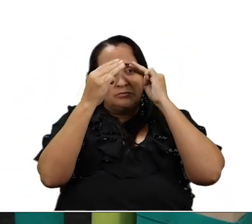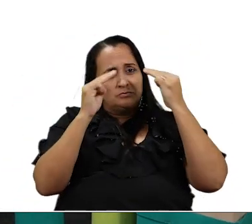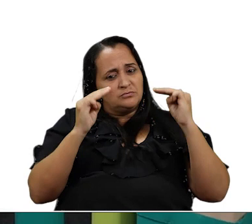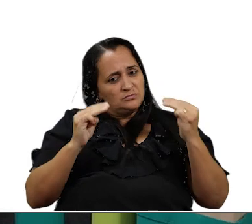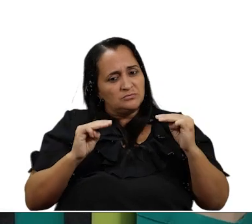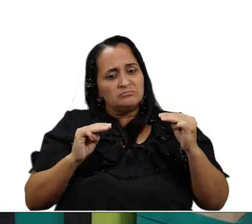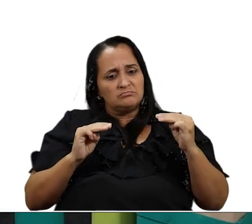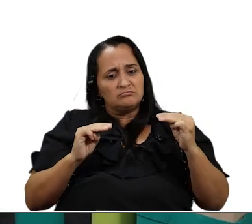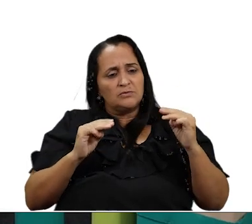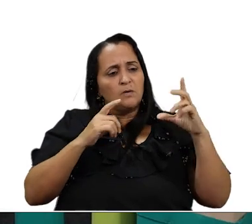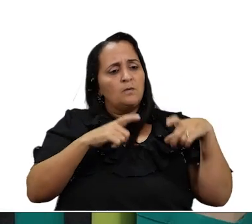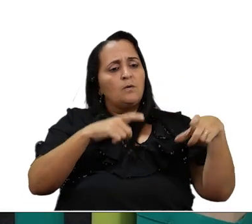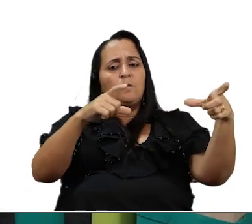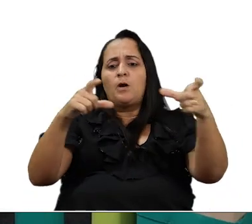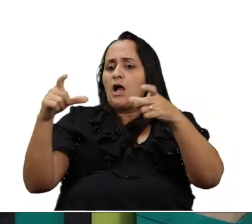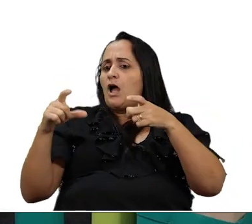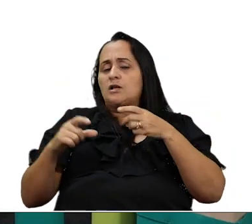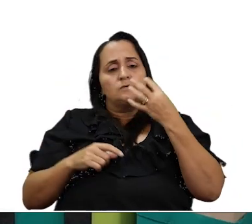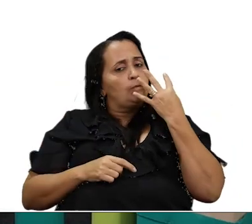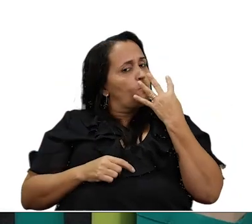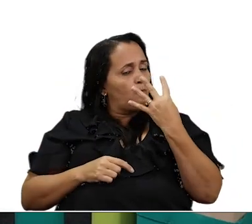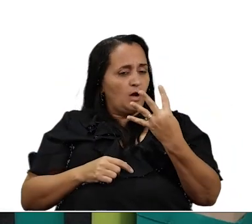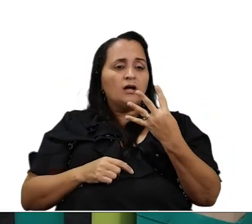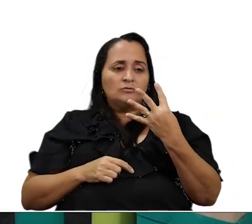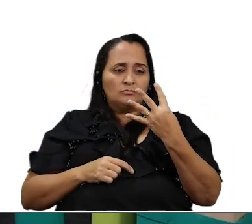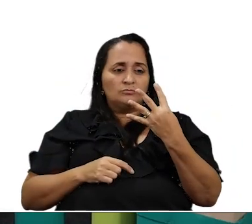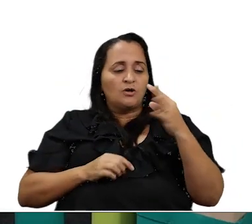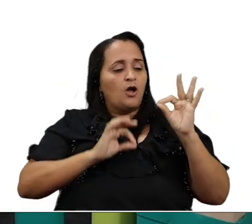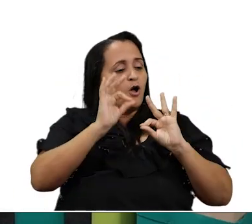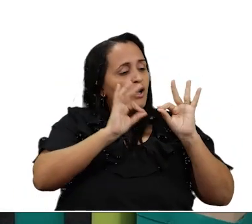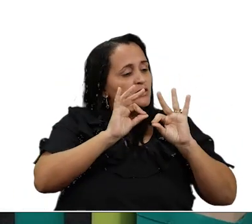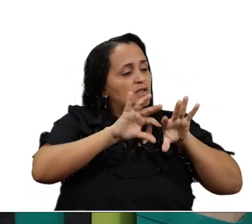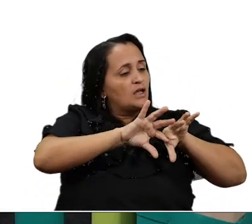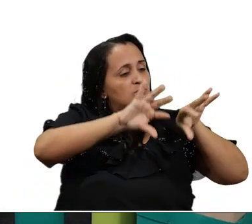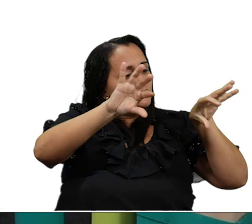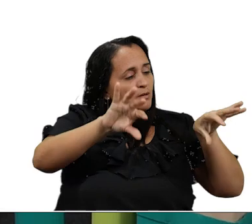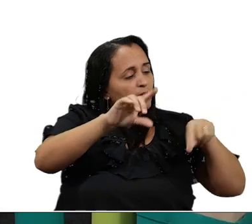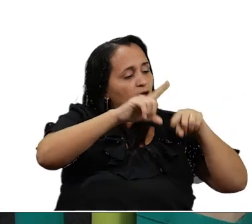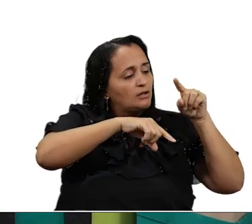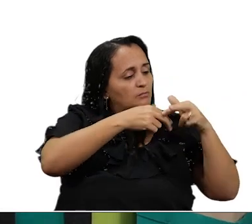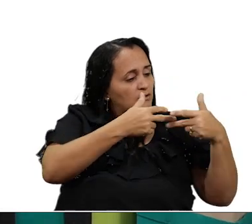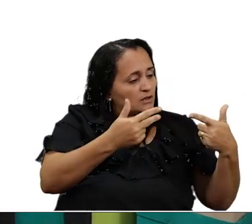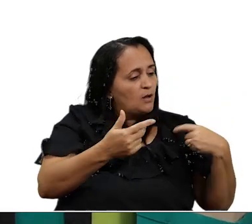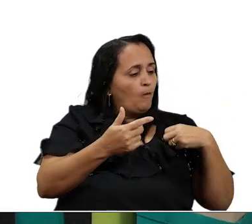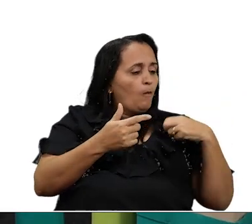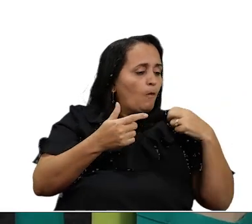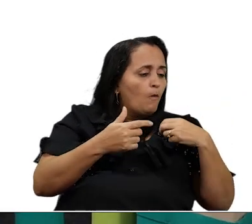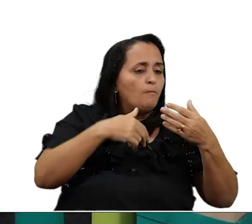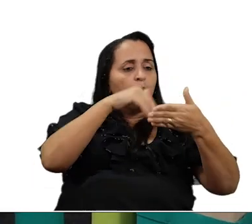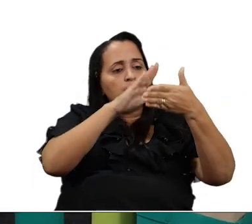4 regiões ou 4 andares onde estão organizados os materiais do carnaval. Então,